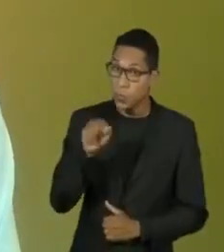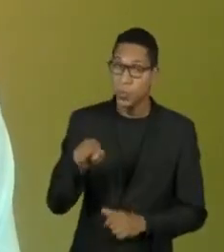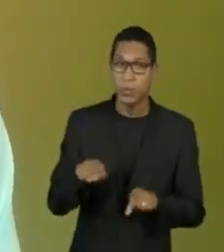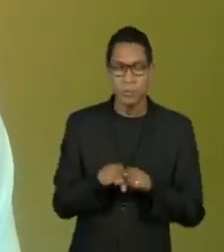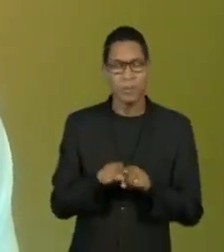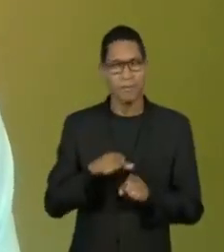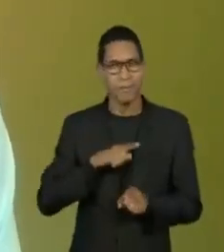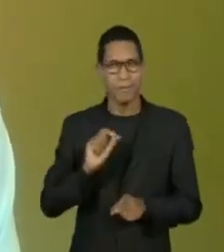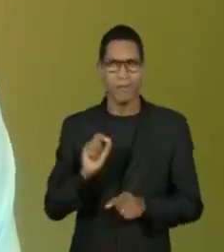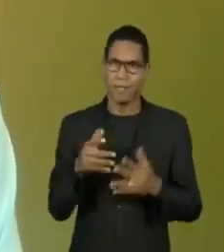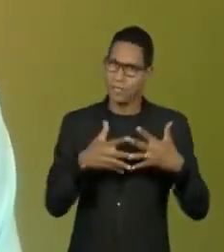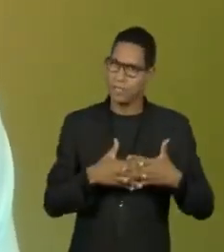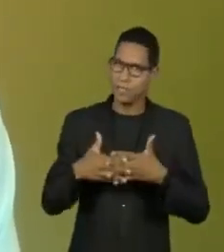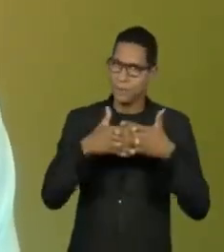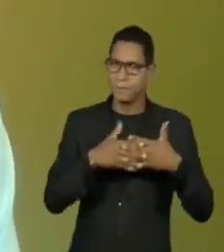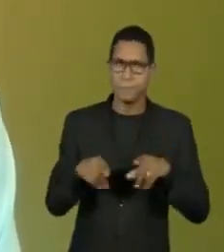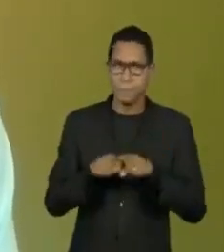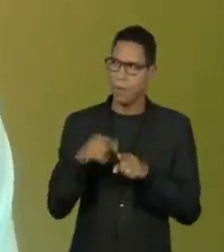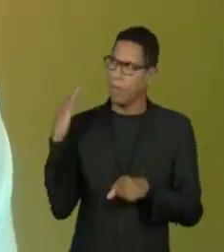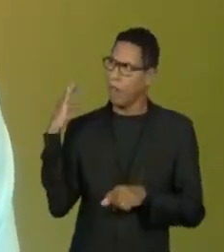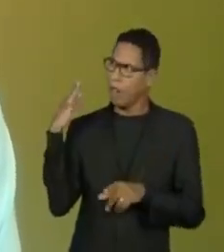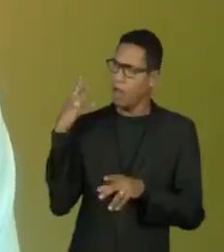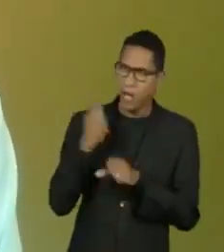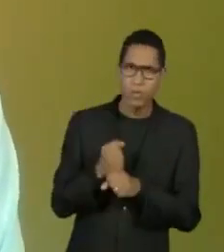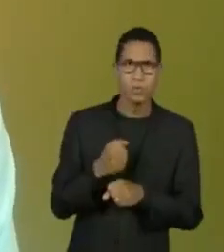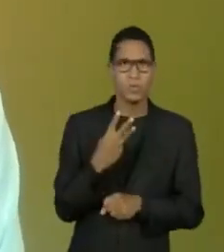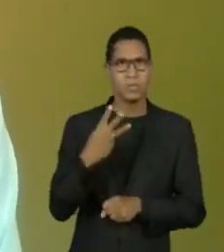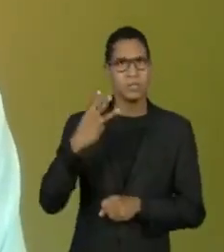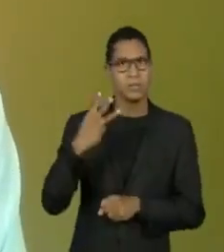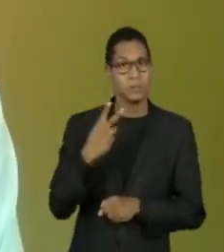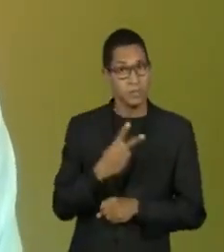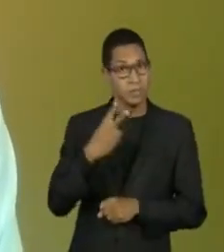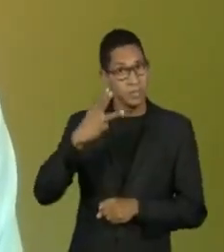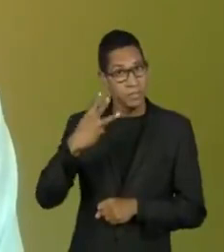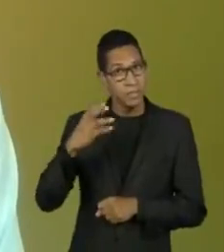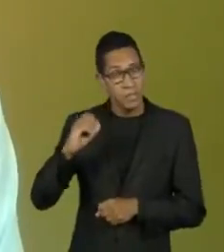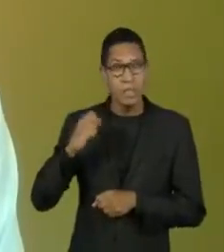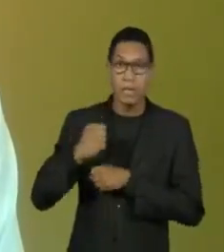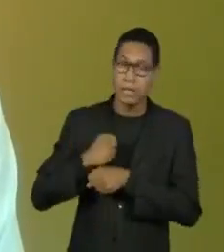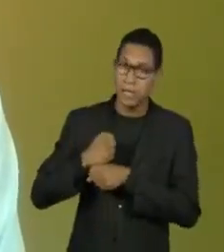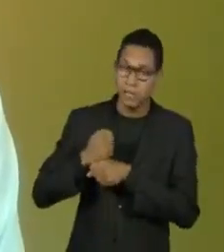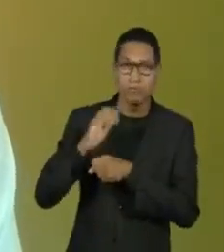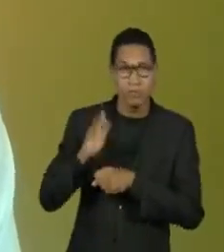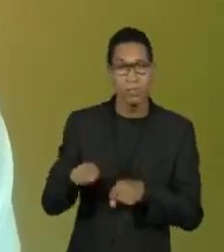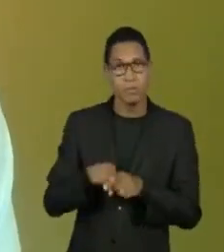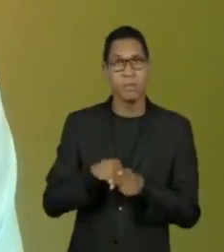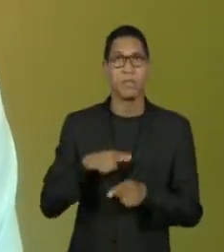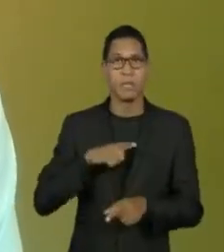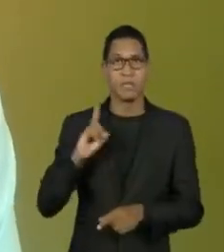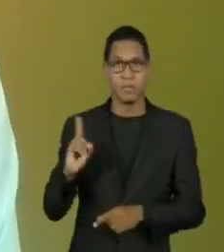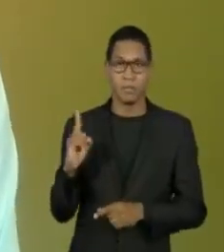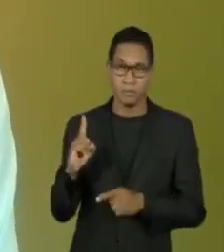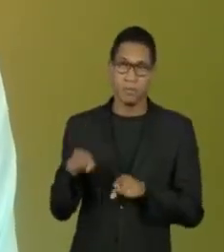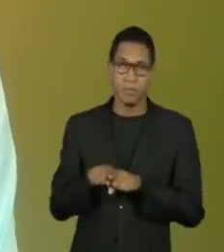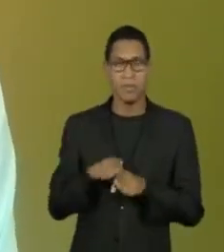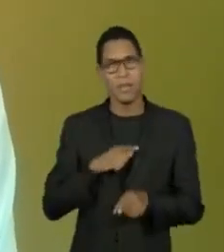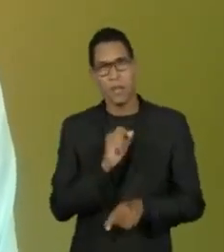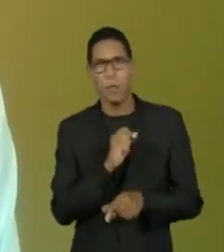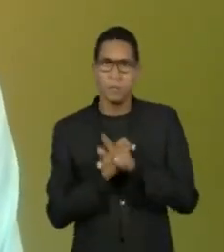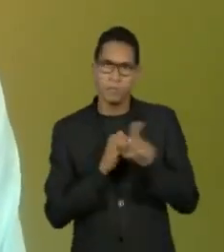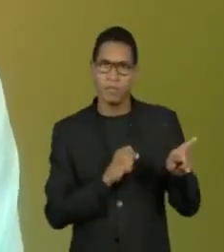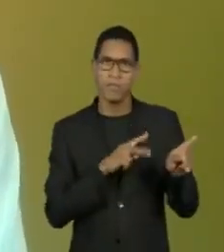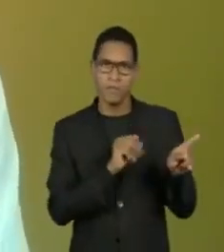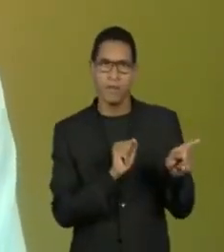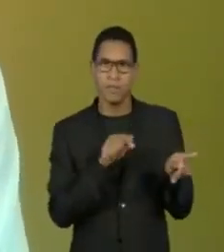dos Estados Unidos, em mais de 230 anos de democracia, que teremos um presidente que vai sair da Casa Branca algemado, né? Porque se ele